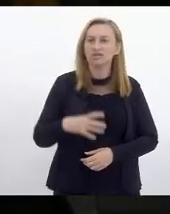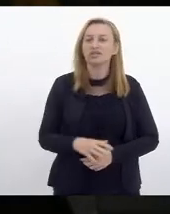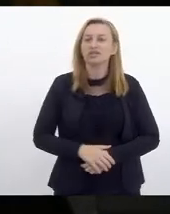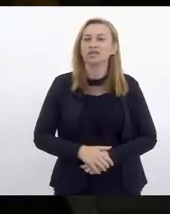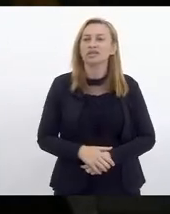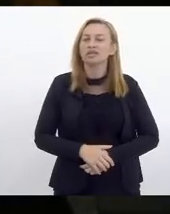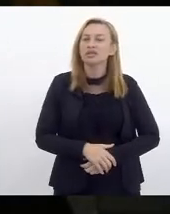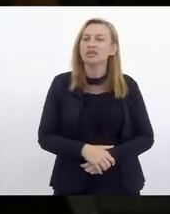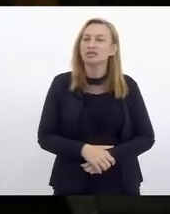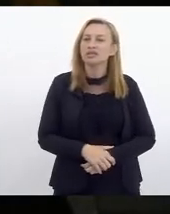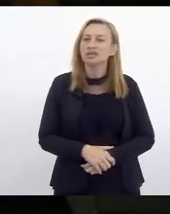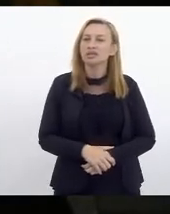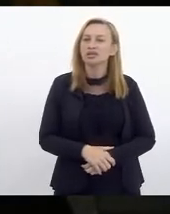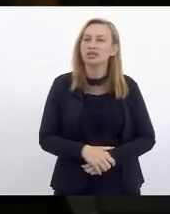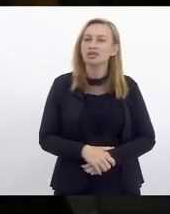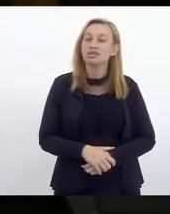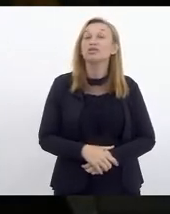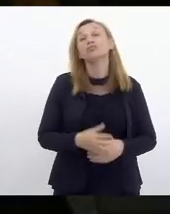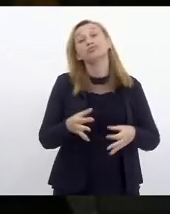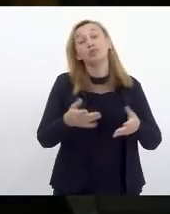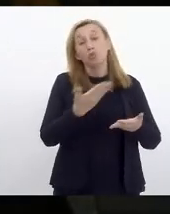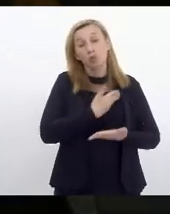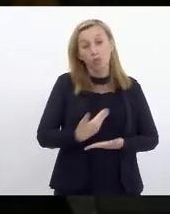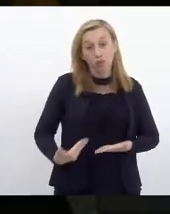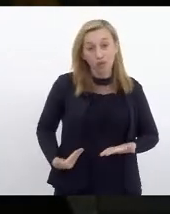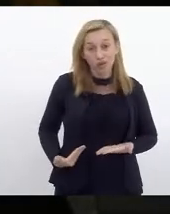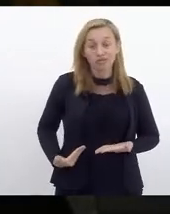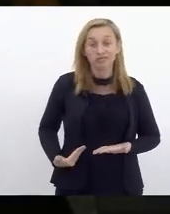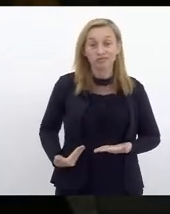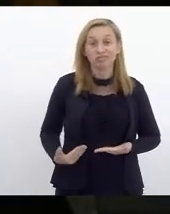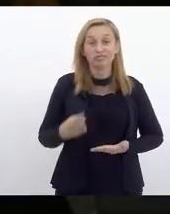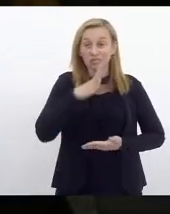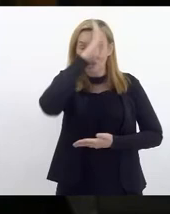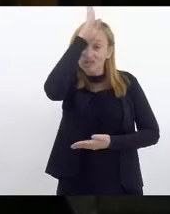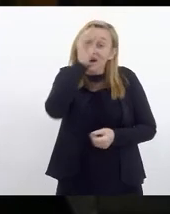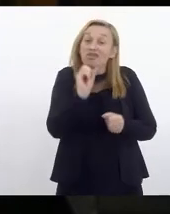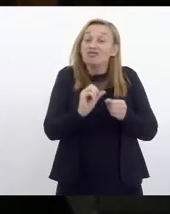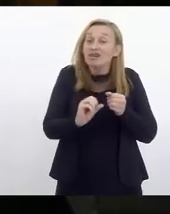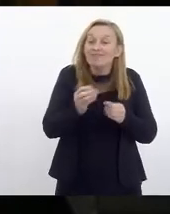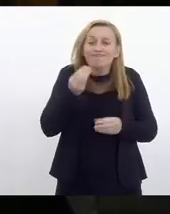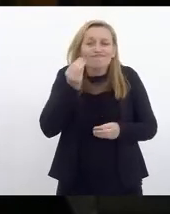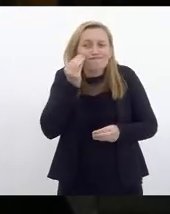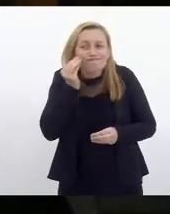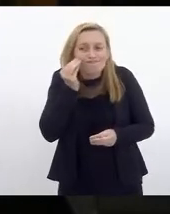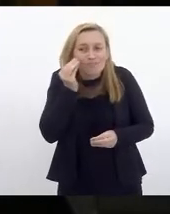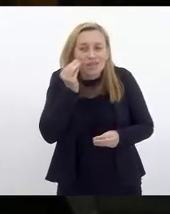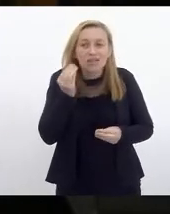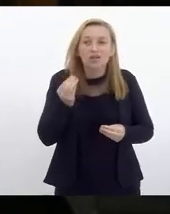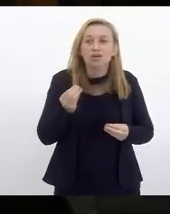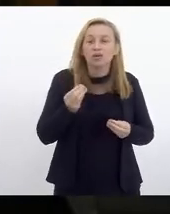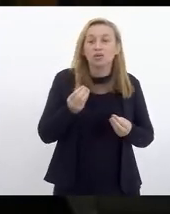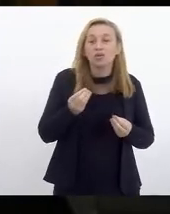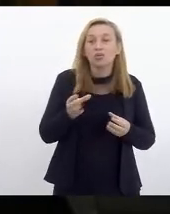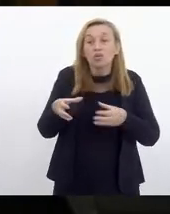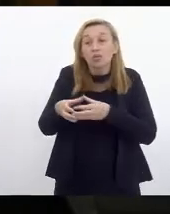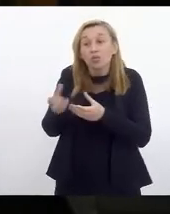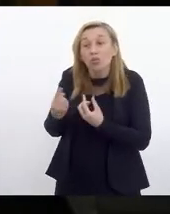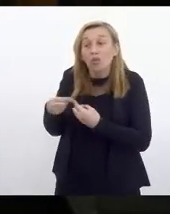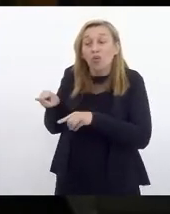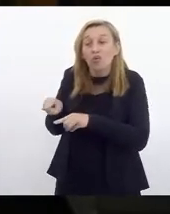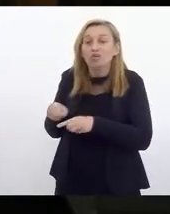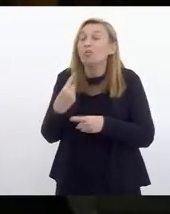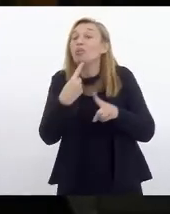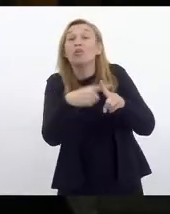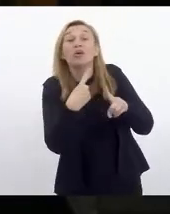xeque-mate. Foi o que o governo Bolsonaro tentou fazer, está tentando, com a oposição. Por